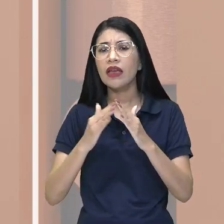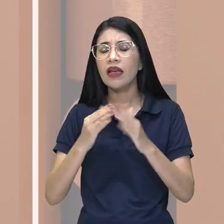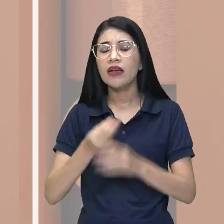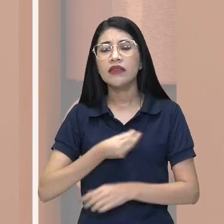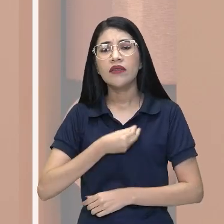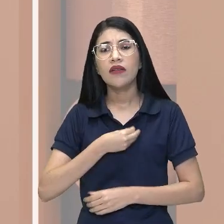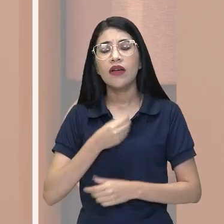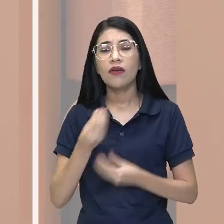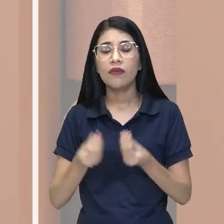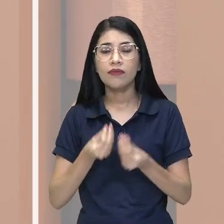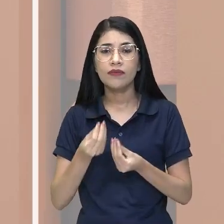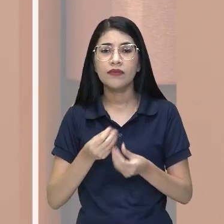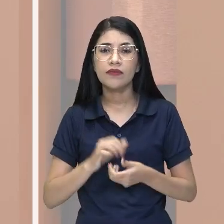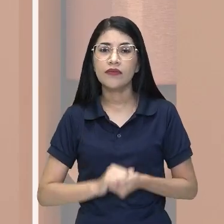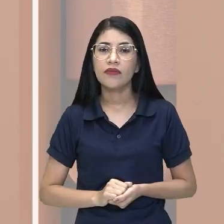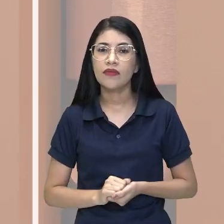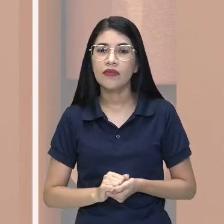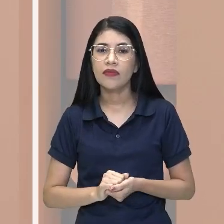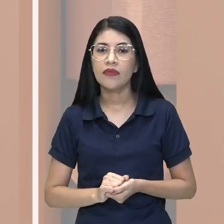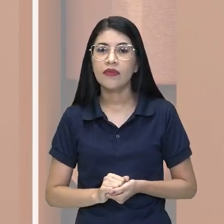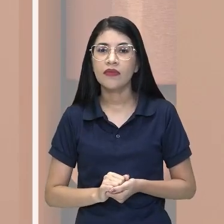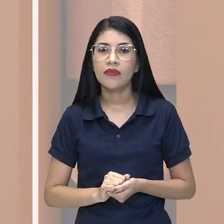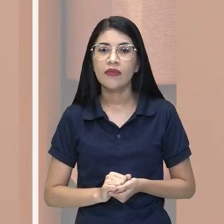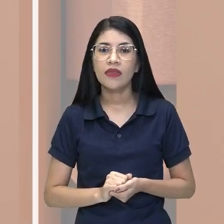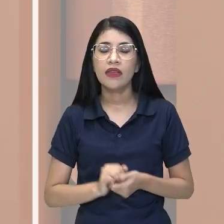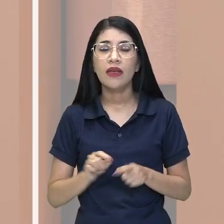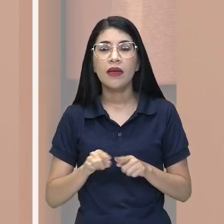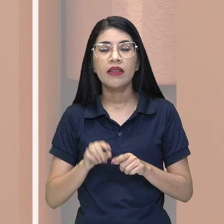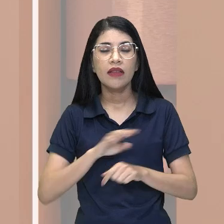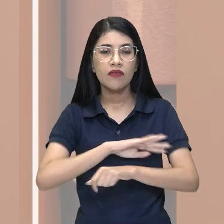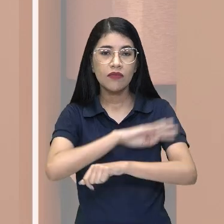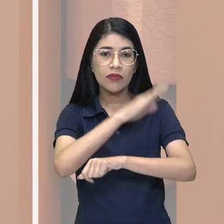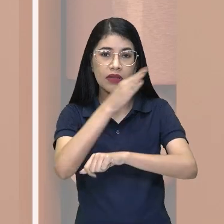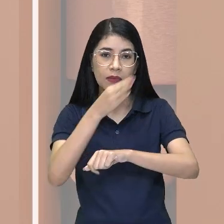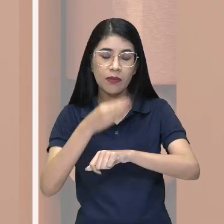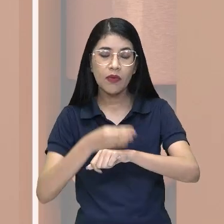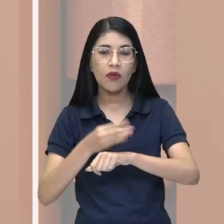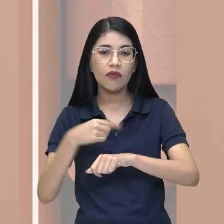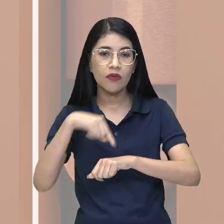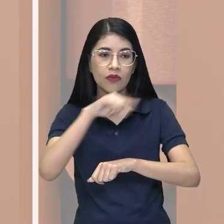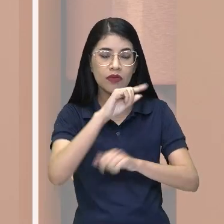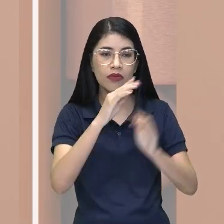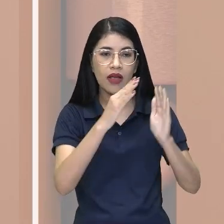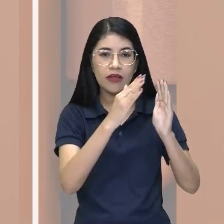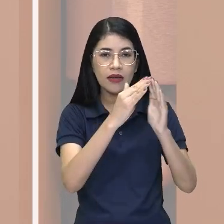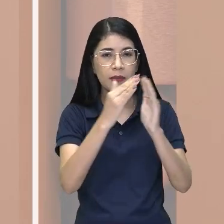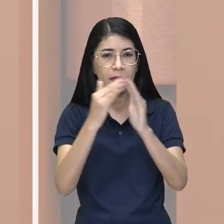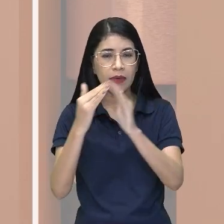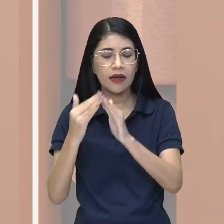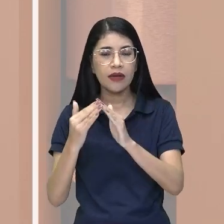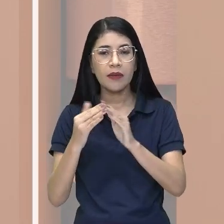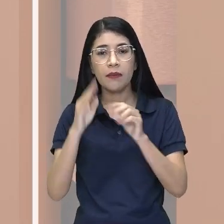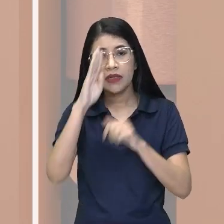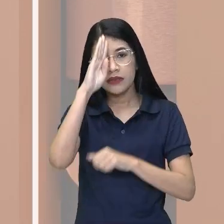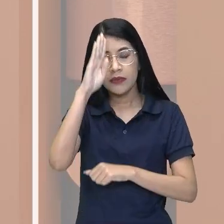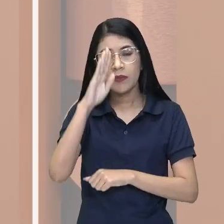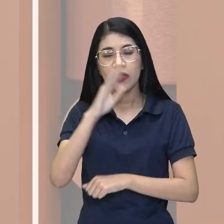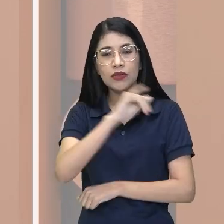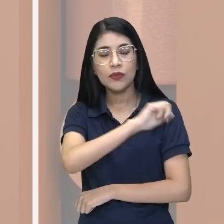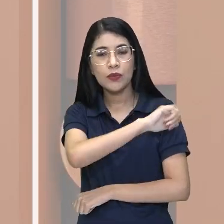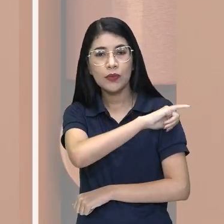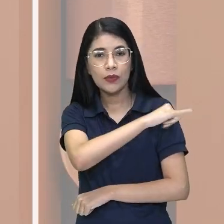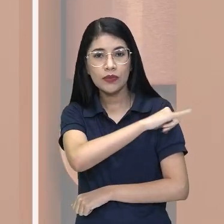A moradia foi então para os morros, né, principalmente no Rio de Janeiro, foram para os morros e criaram